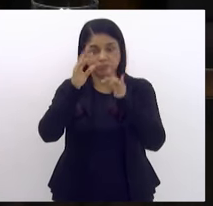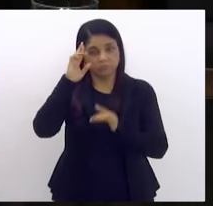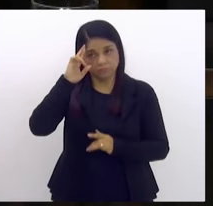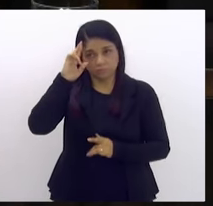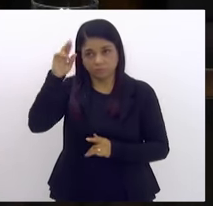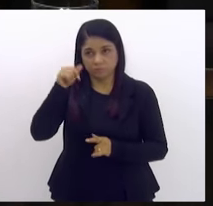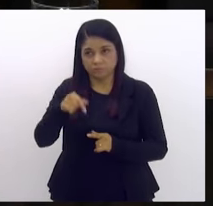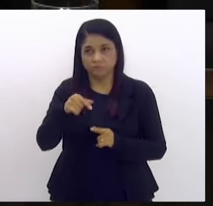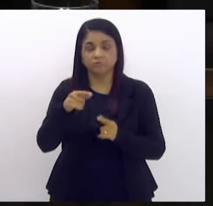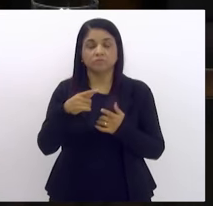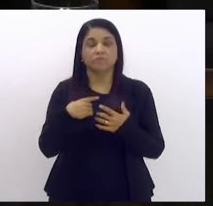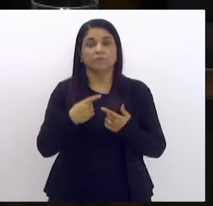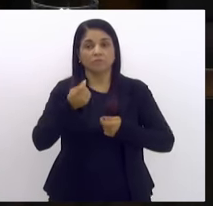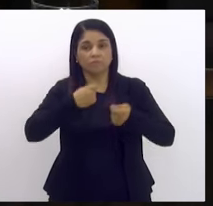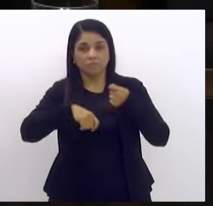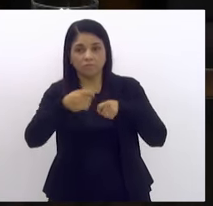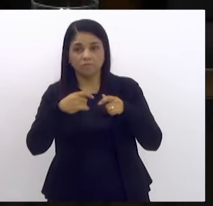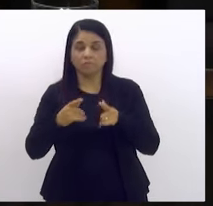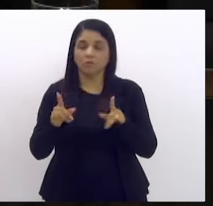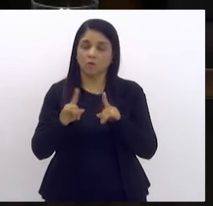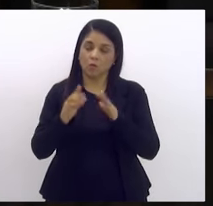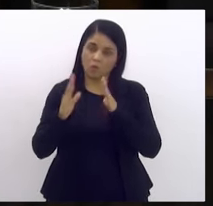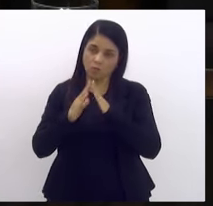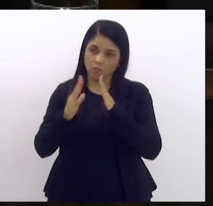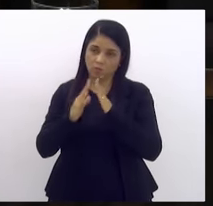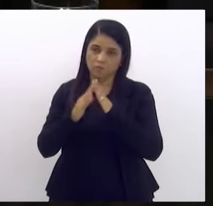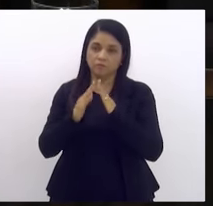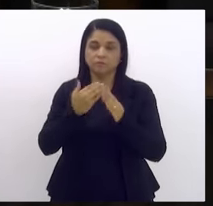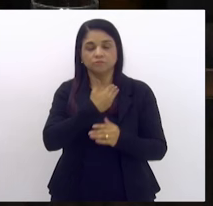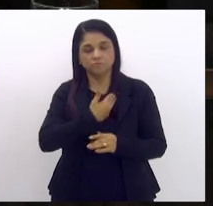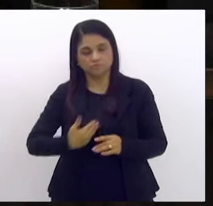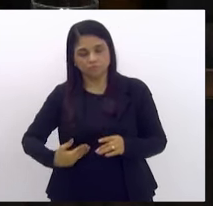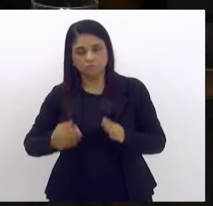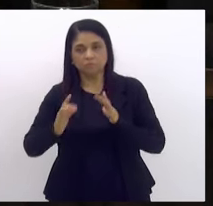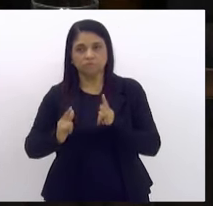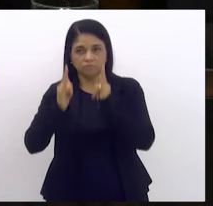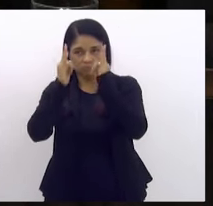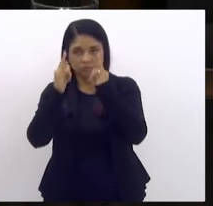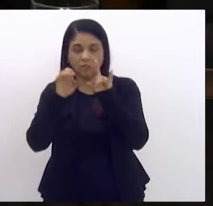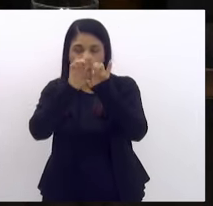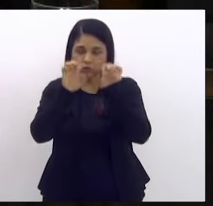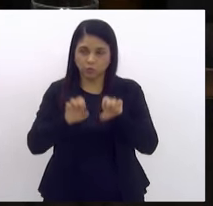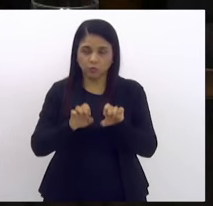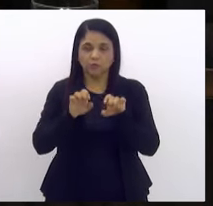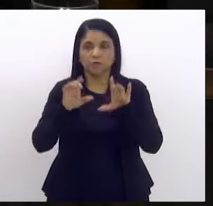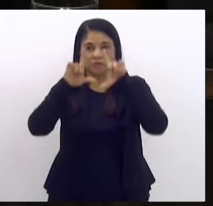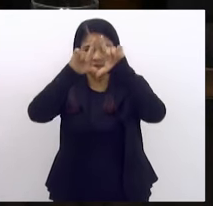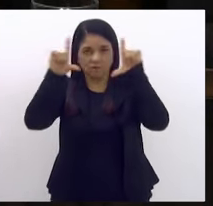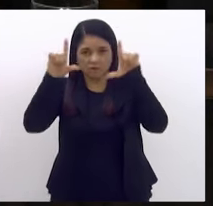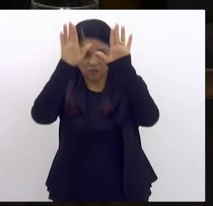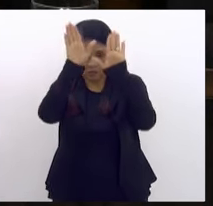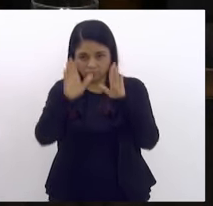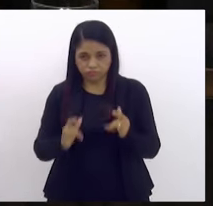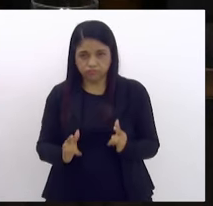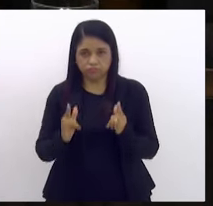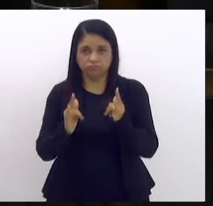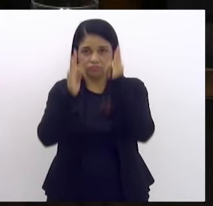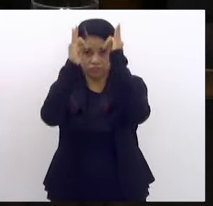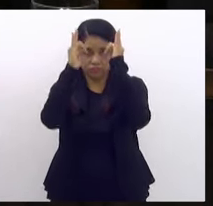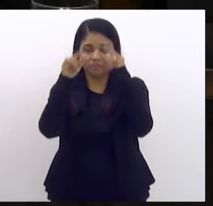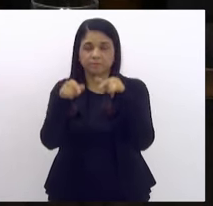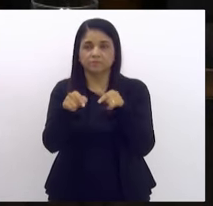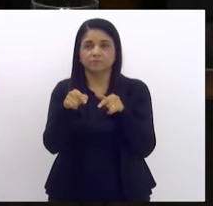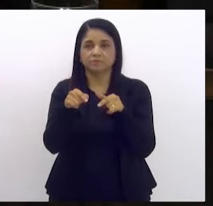residenciais, comerciais e pelo poder público nos prédios públicos, incluindo estruturas, fachadas,